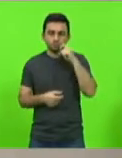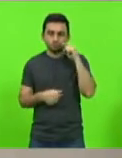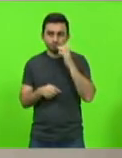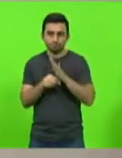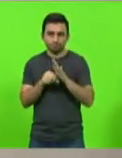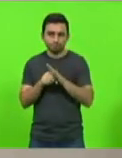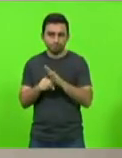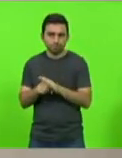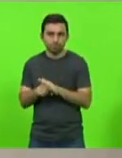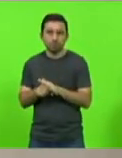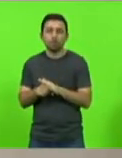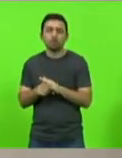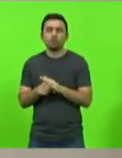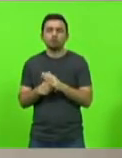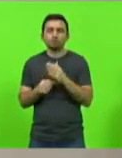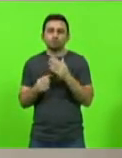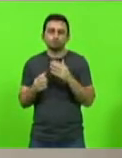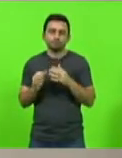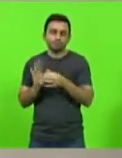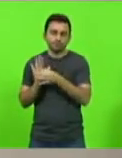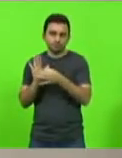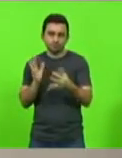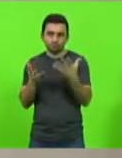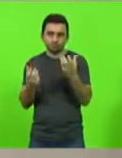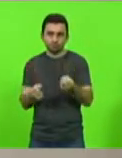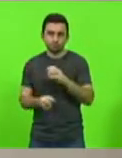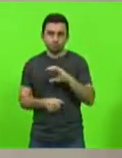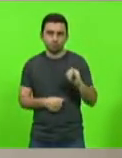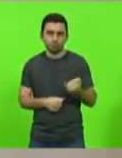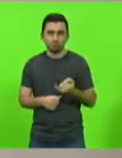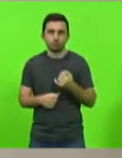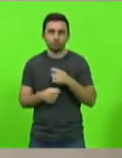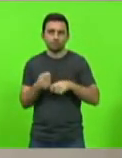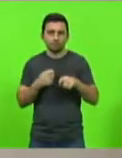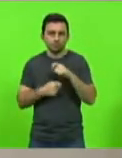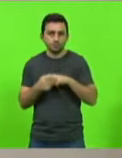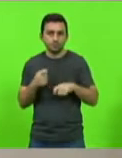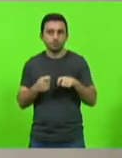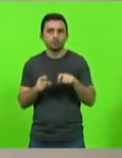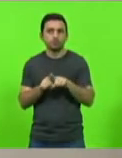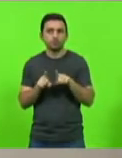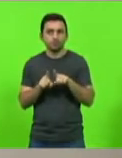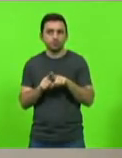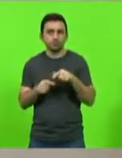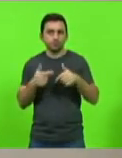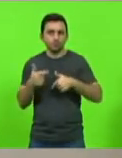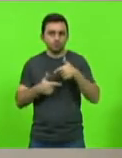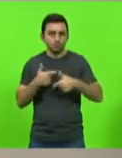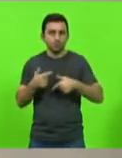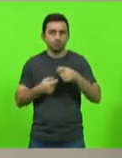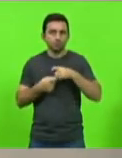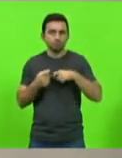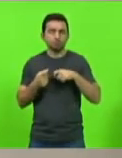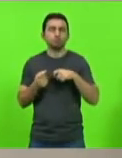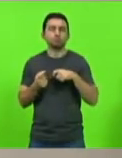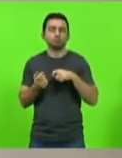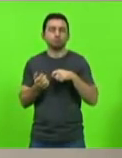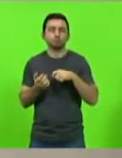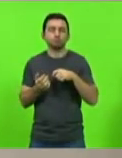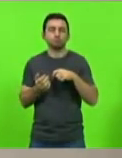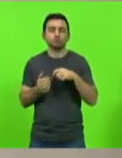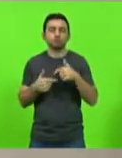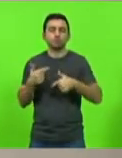com pareceres favoráveis das comissões de Constituição e Justiça, Comissão de Finanças e Tributação e Comissão de Trabalho, Administração e Serviço Público.